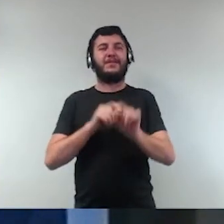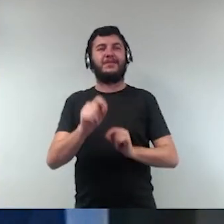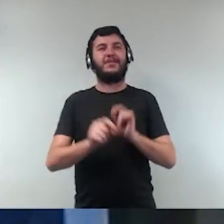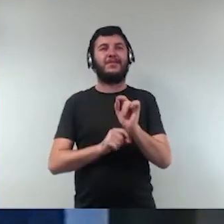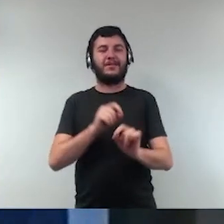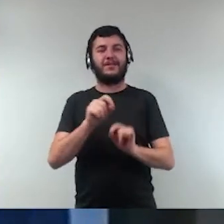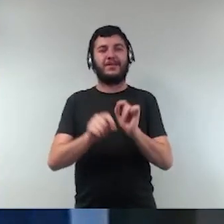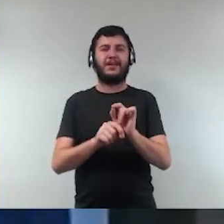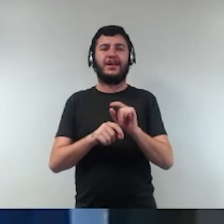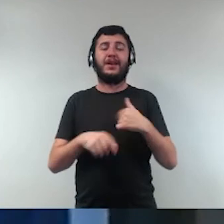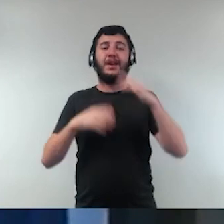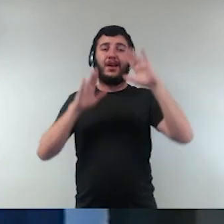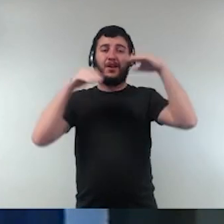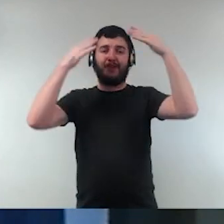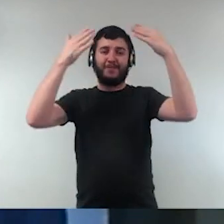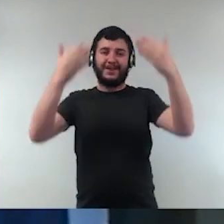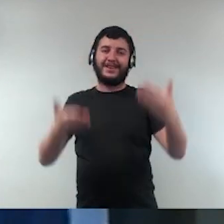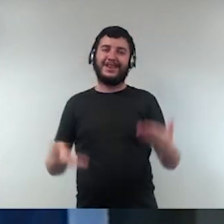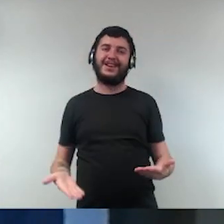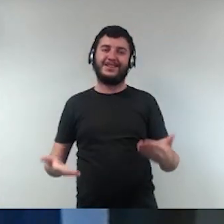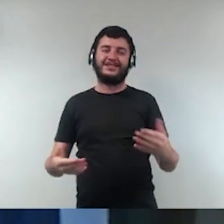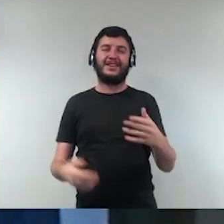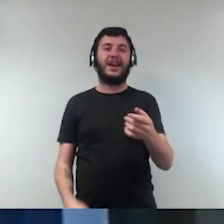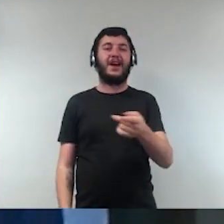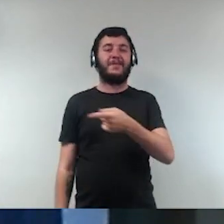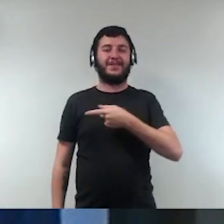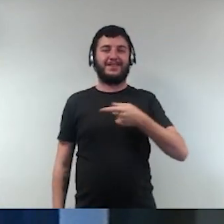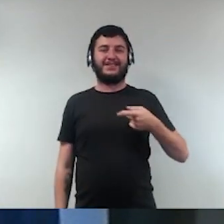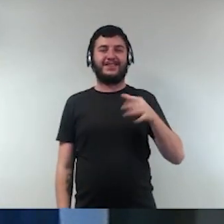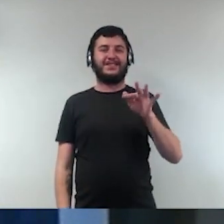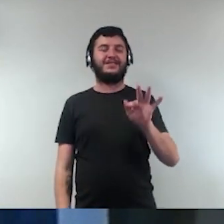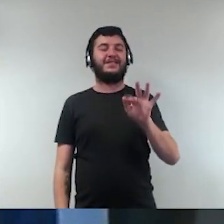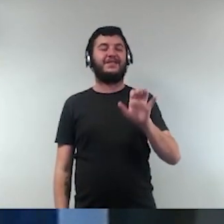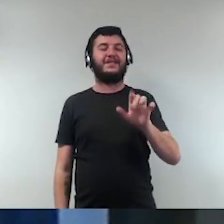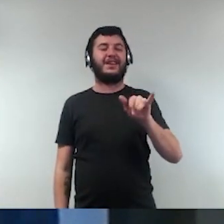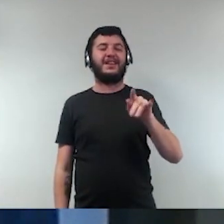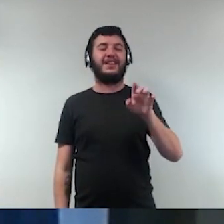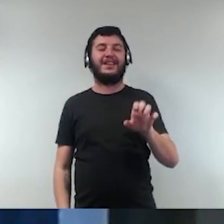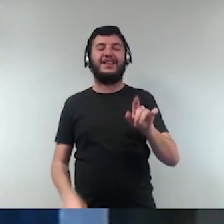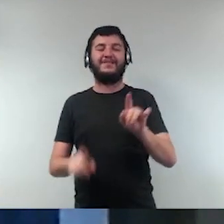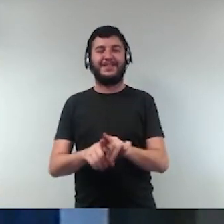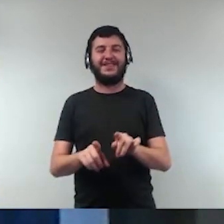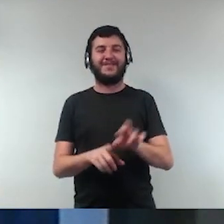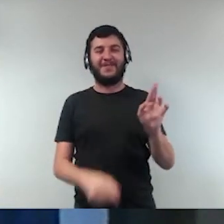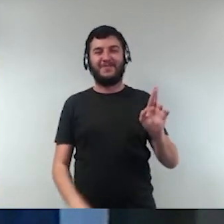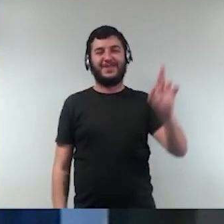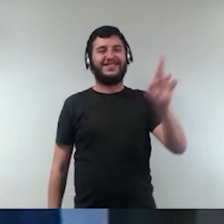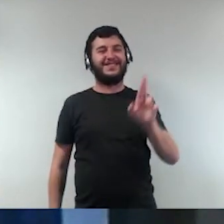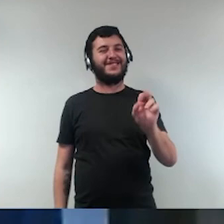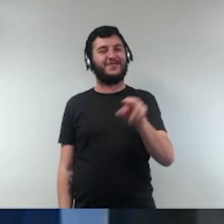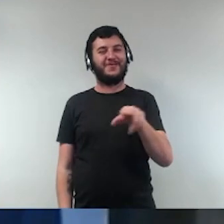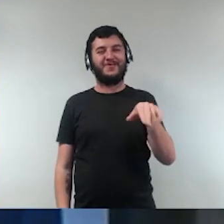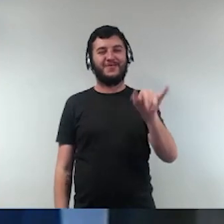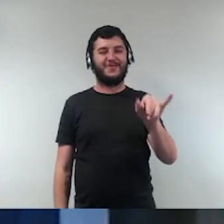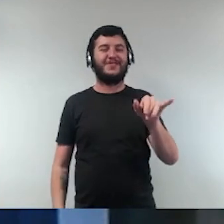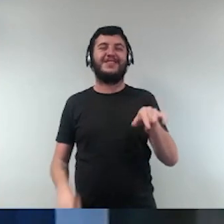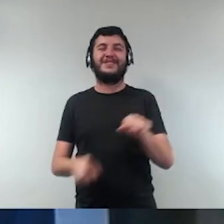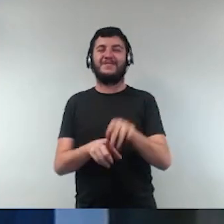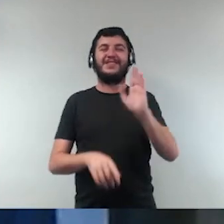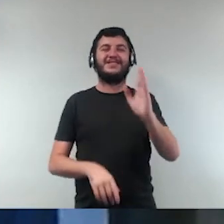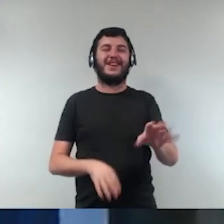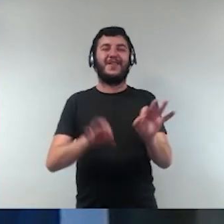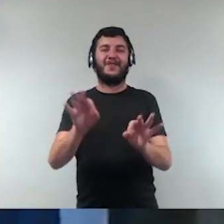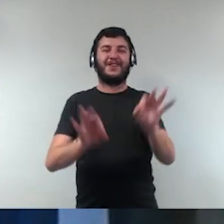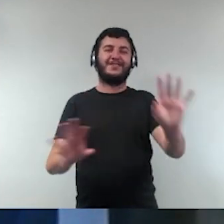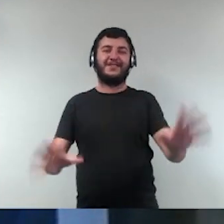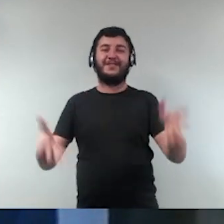fazer minhas homenagens aqui ao nosso presidente Felipe Santa Cruz, ao nosso Rony, que idealizou esse